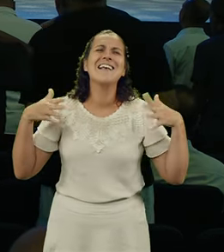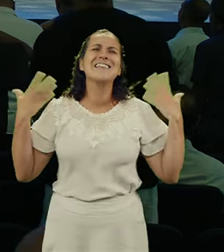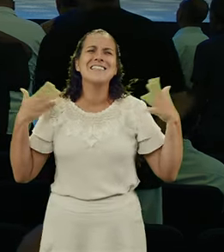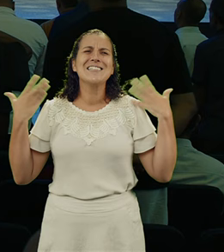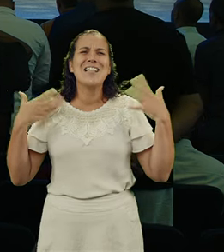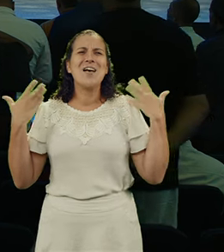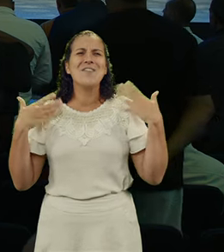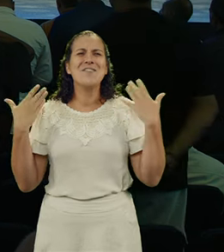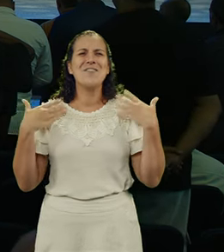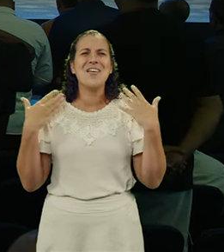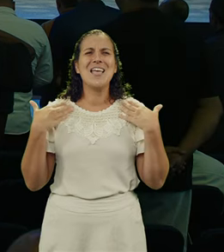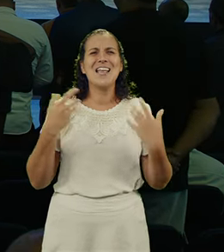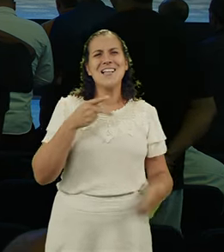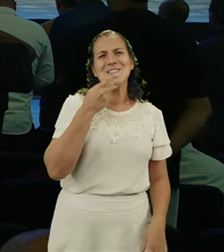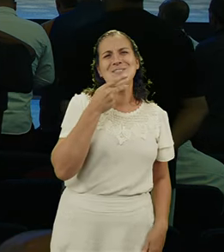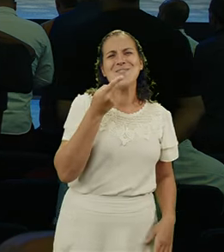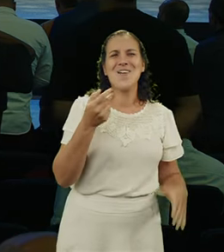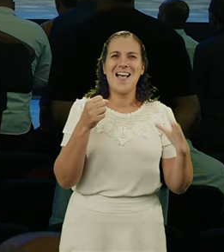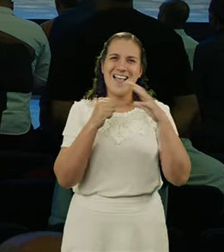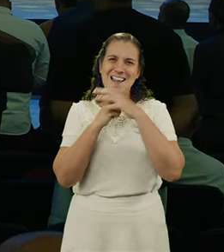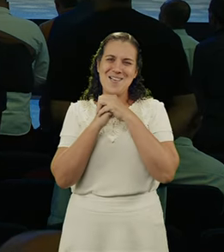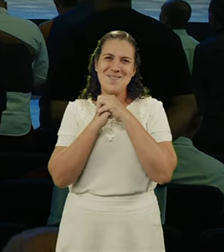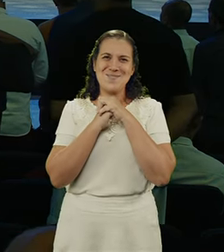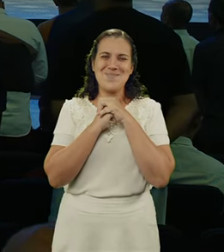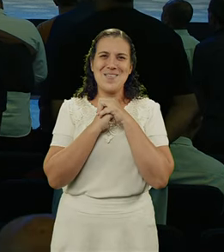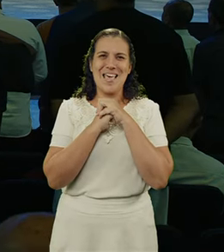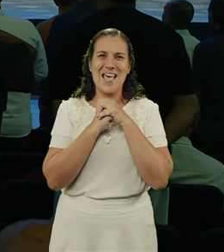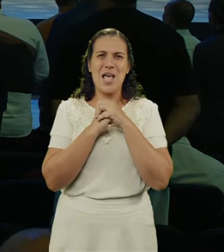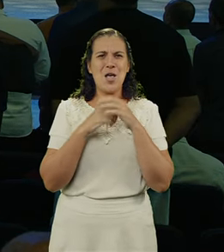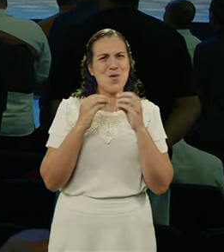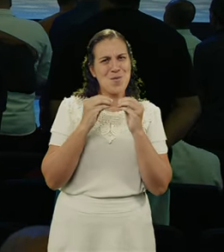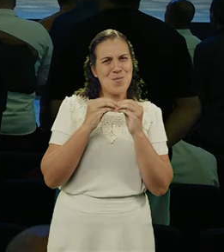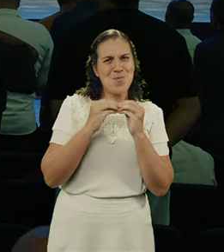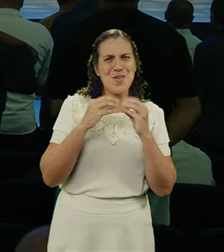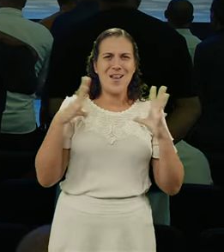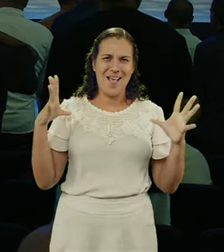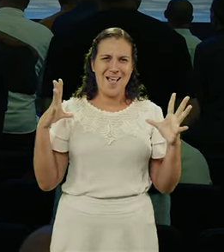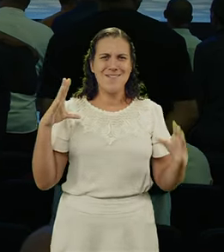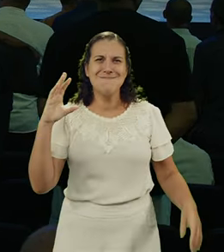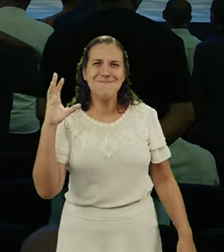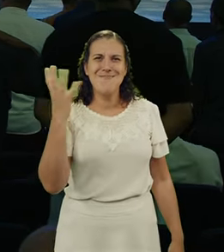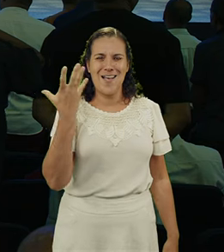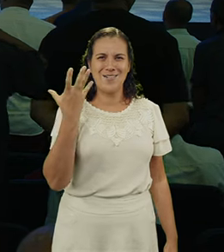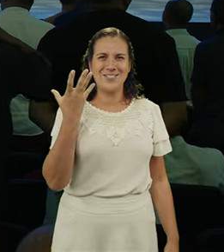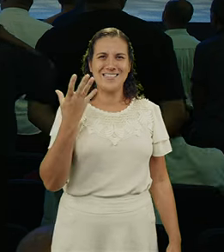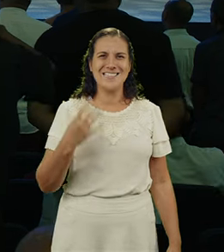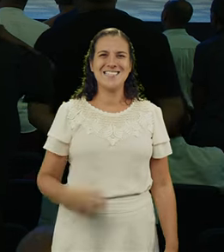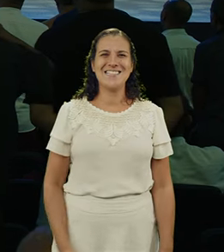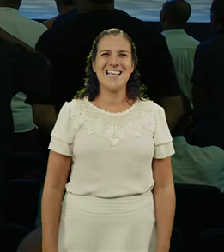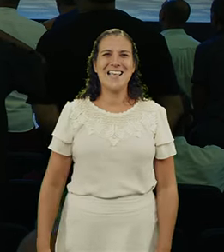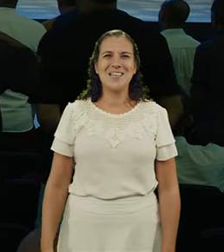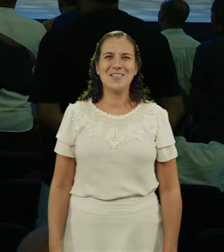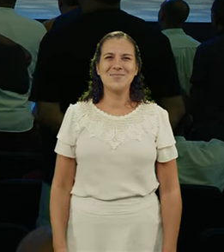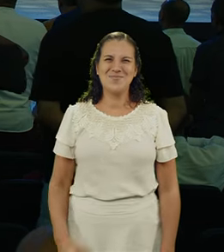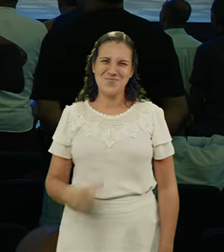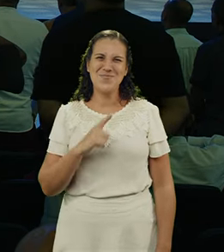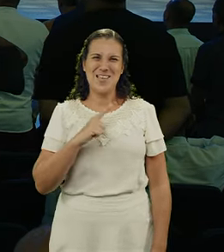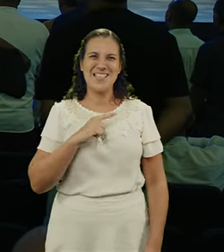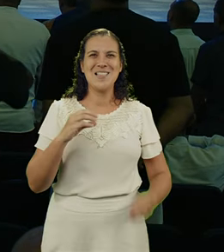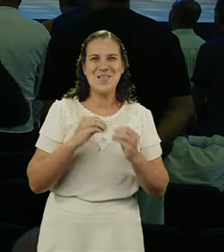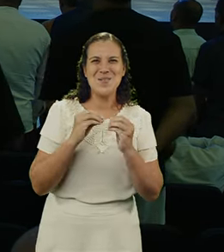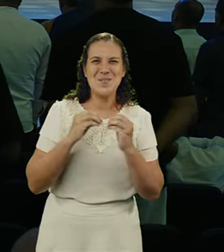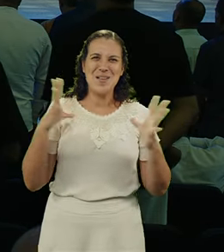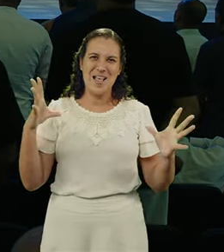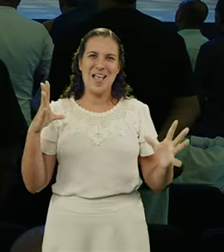sua vida, o que que acontece? Milagres, vai acontecer, vai ter milagre. Vai ter milagre em nossas vidas. Vamos cantar essa canção, irmãos. Eu gostaria,